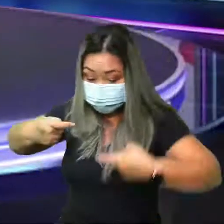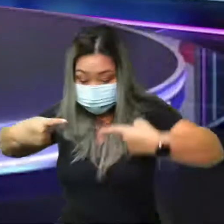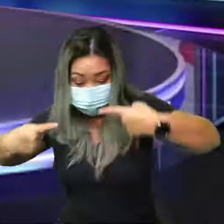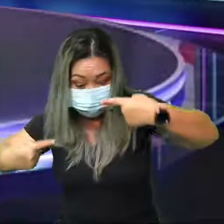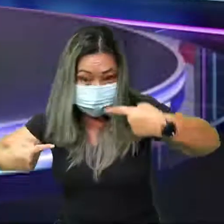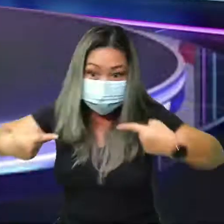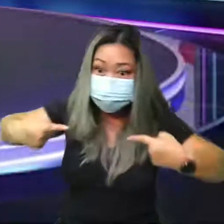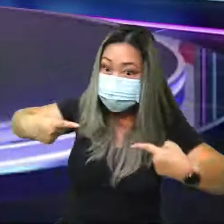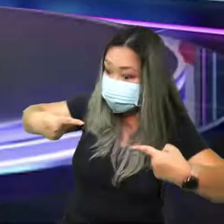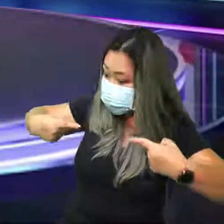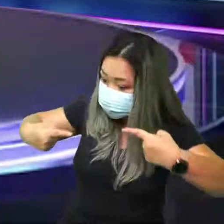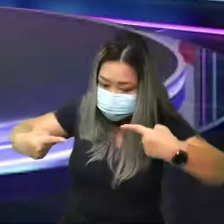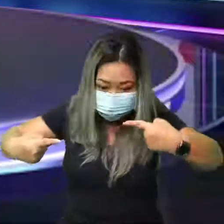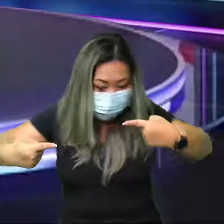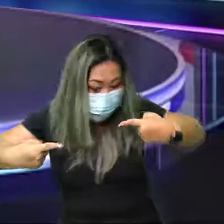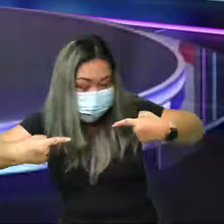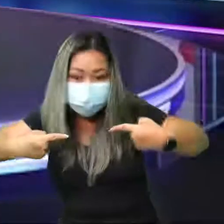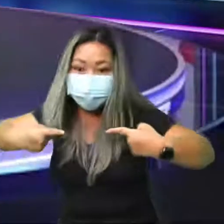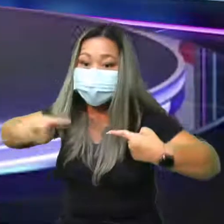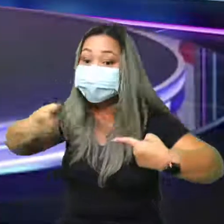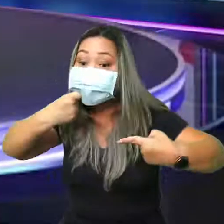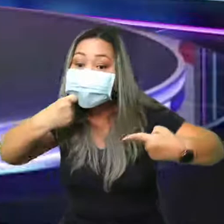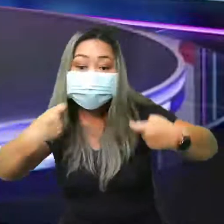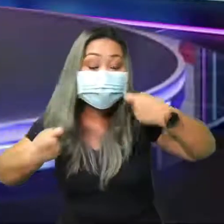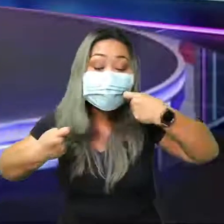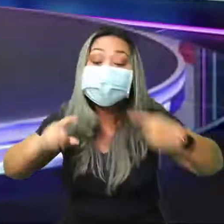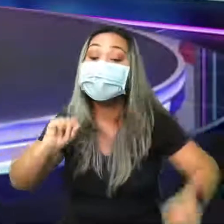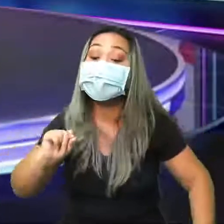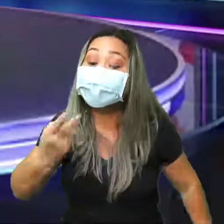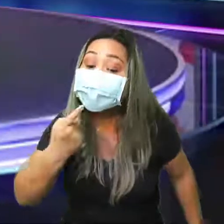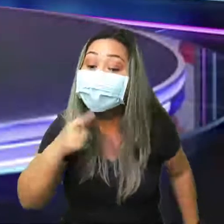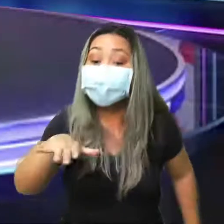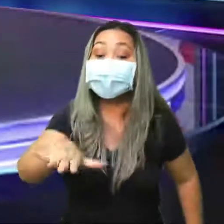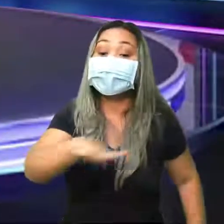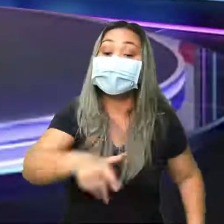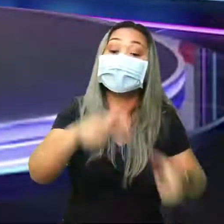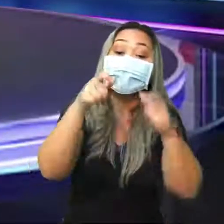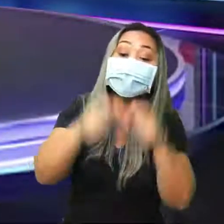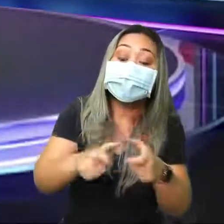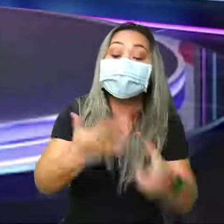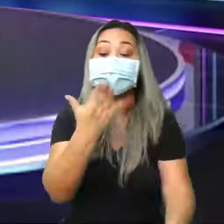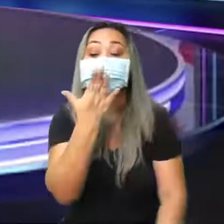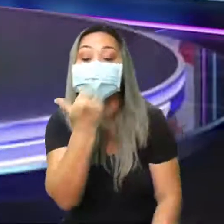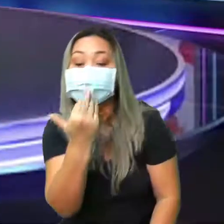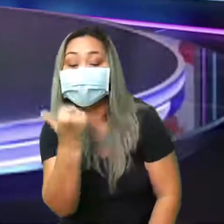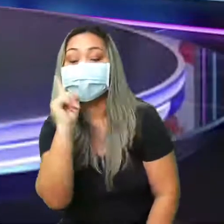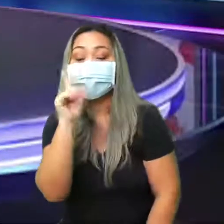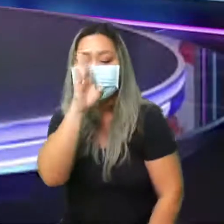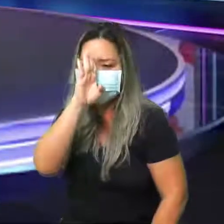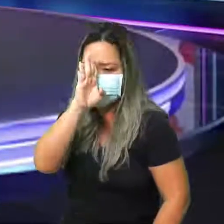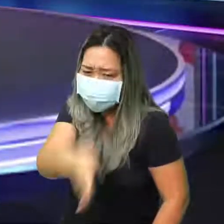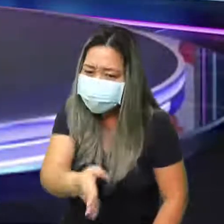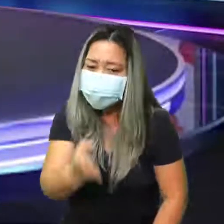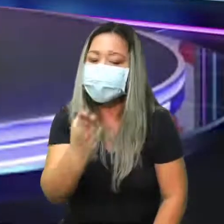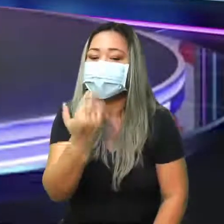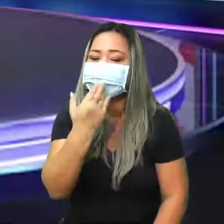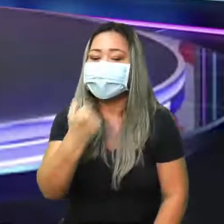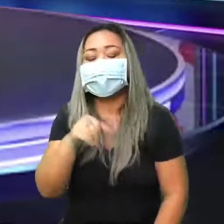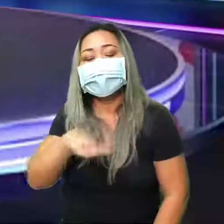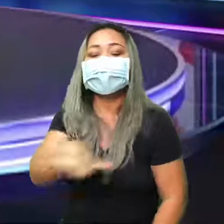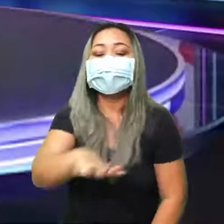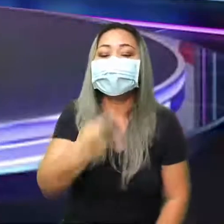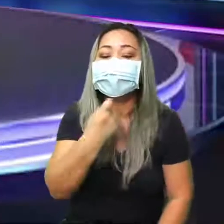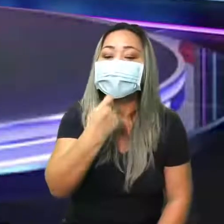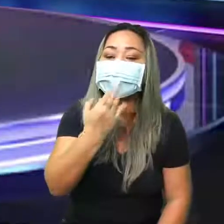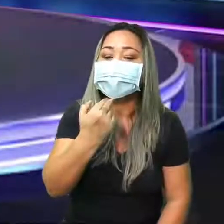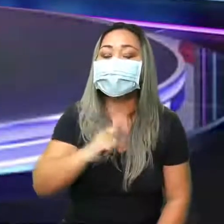a competir. Pelo quê, professora? Pelo espaço, pelo alimento, principalmente. Espaço e